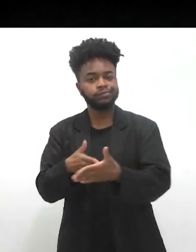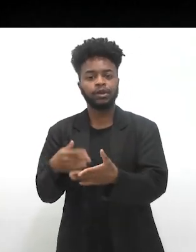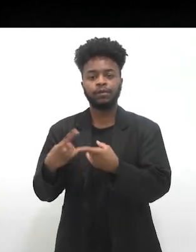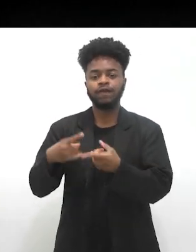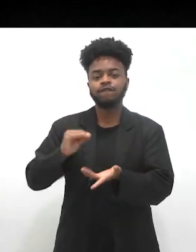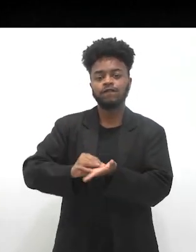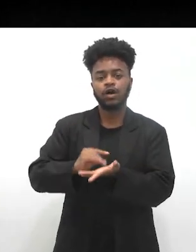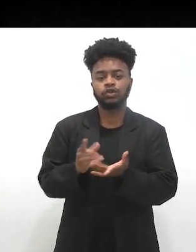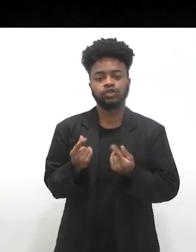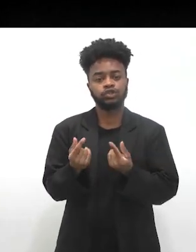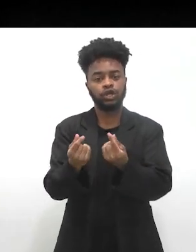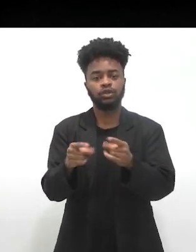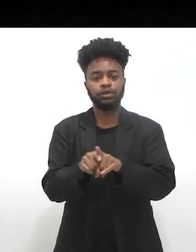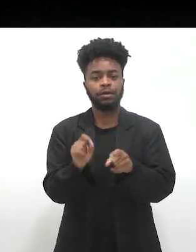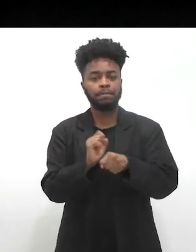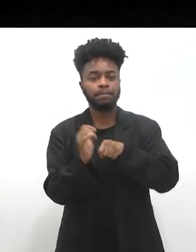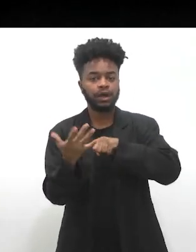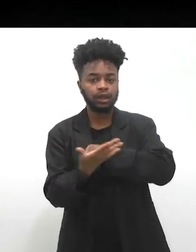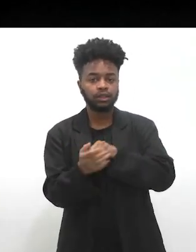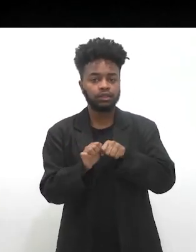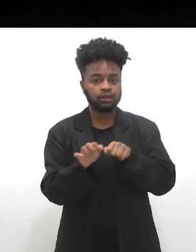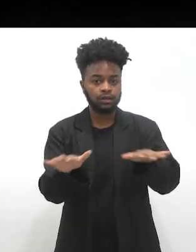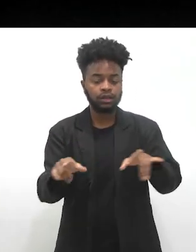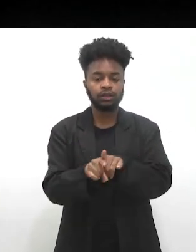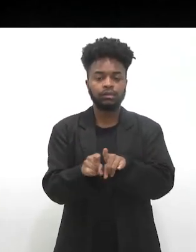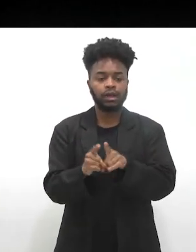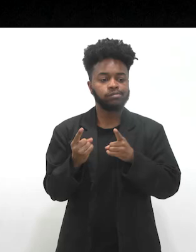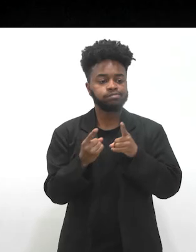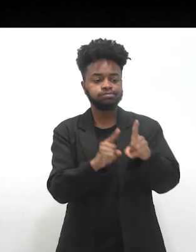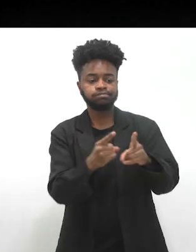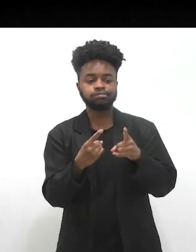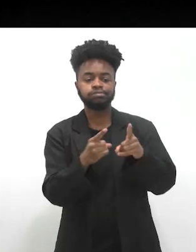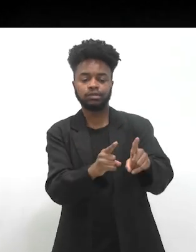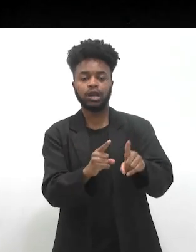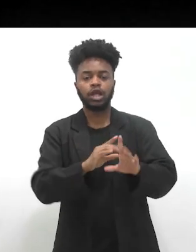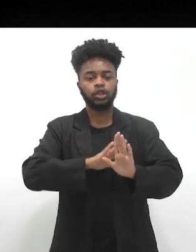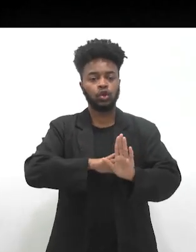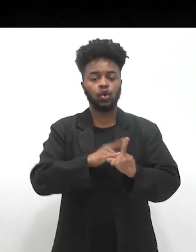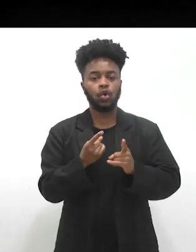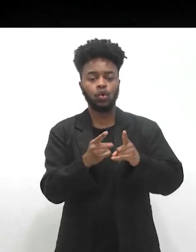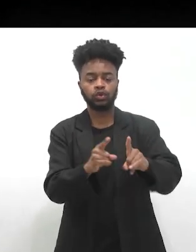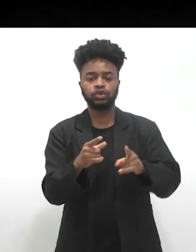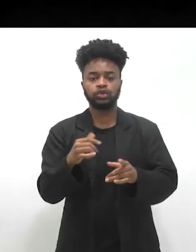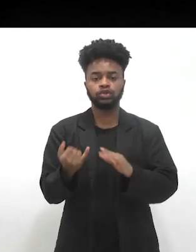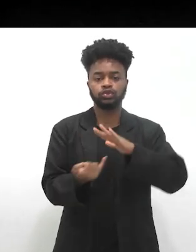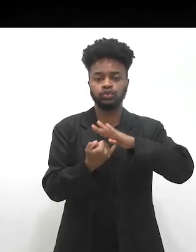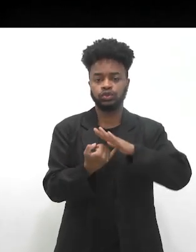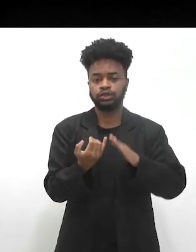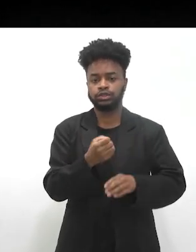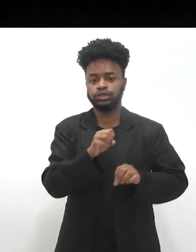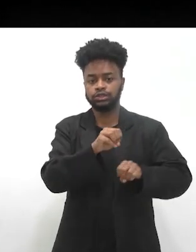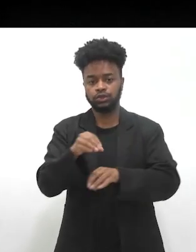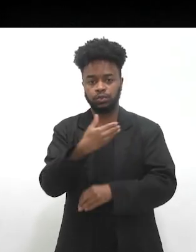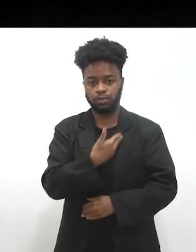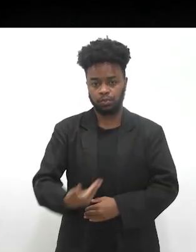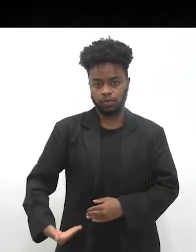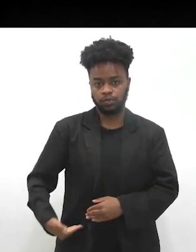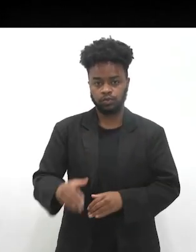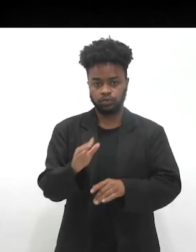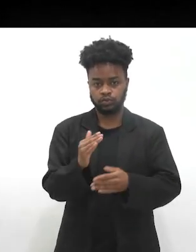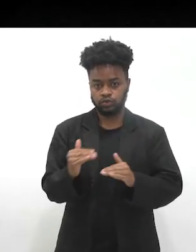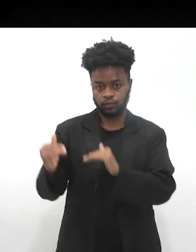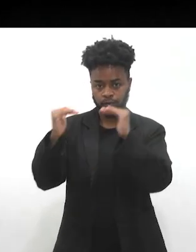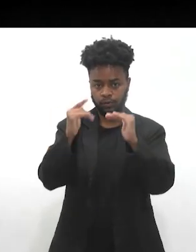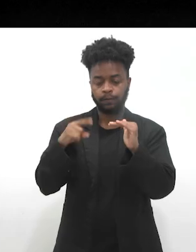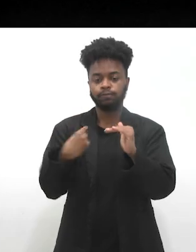de recurso orçamentário, pandemia e também ataque ideológicos às instituições de ensino público superior. Então, nós